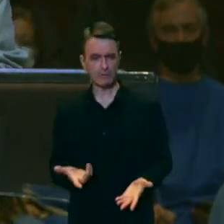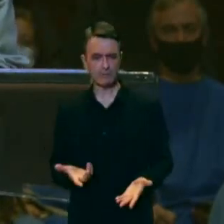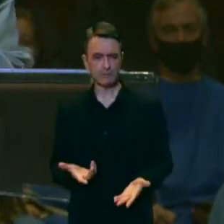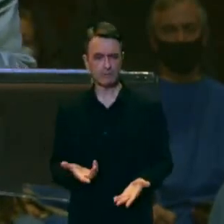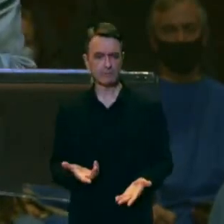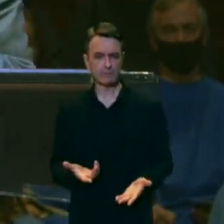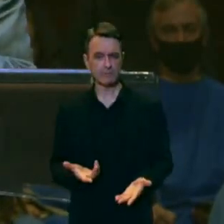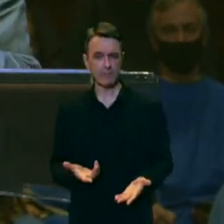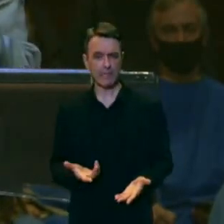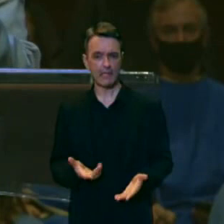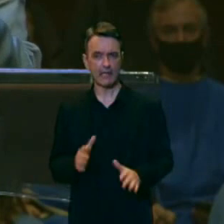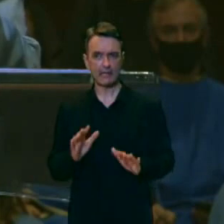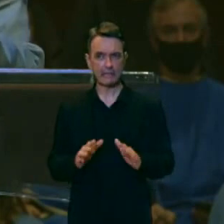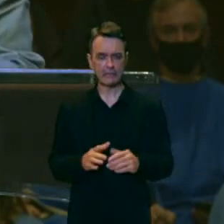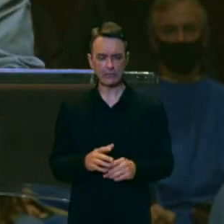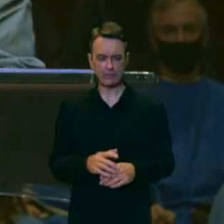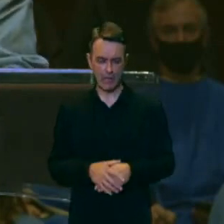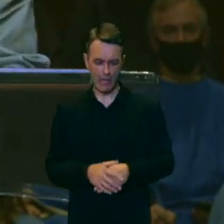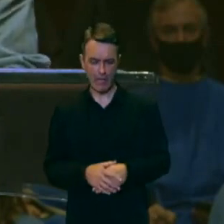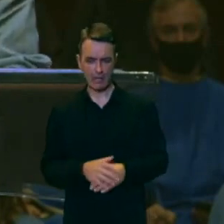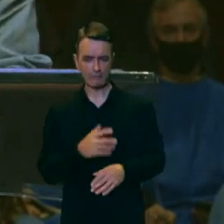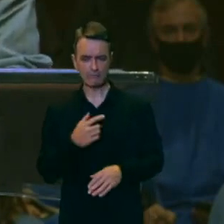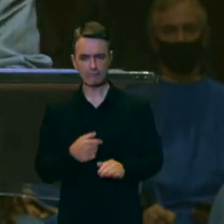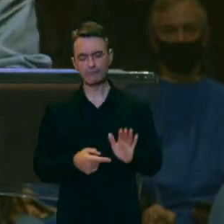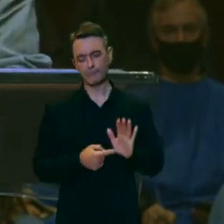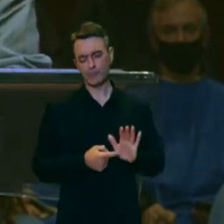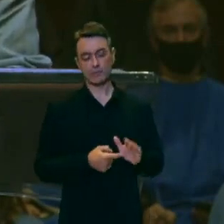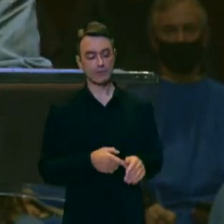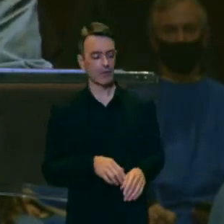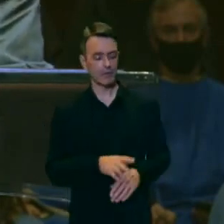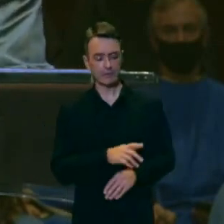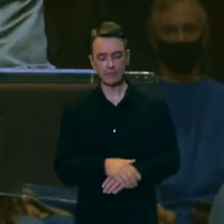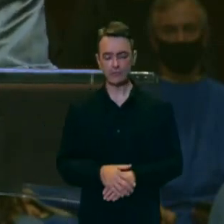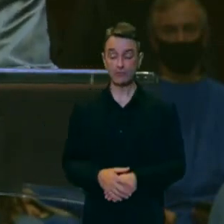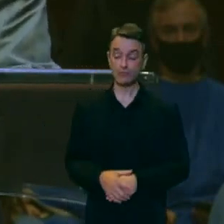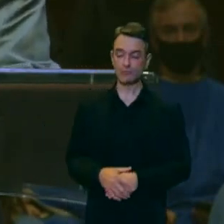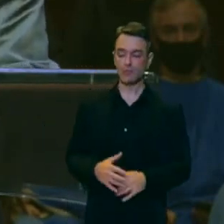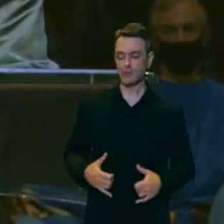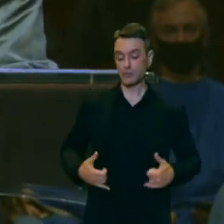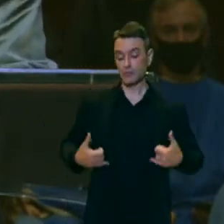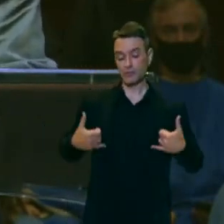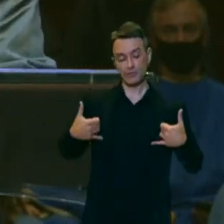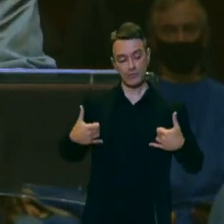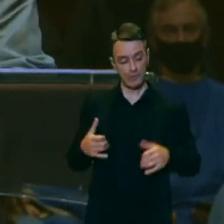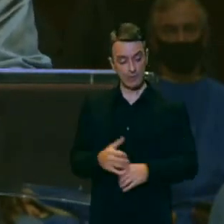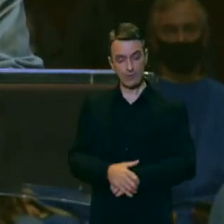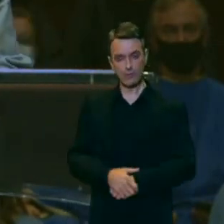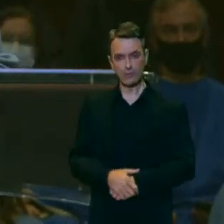E nós não queremos perder a imagem que temos. Isso é orgulho.